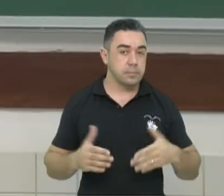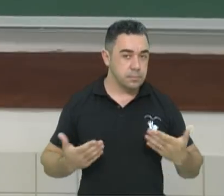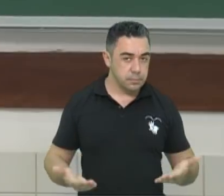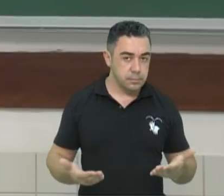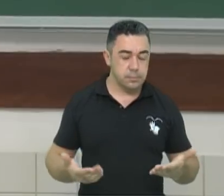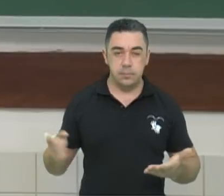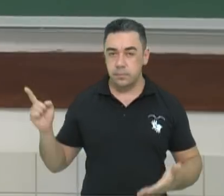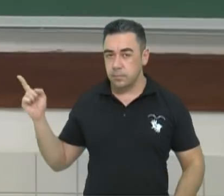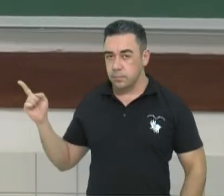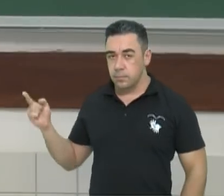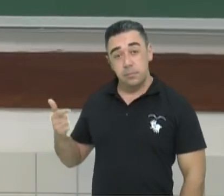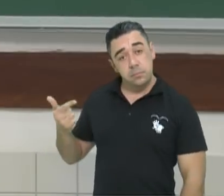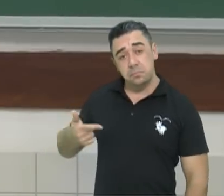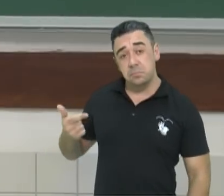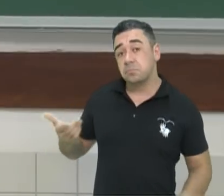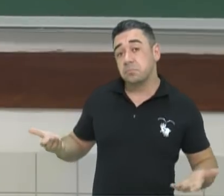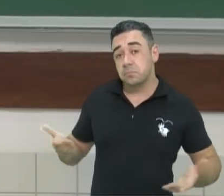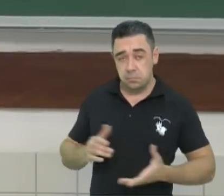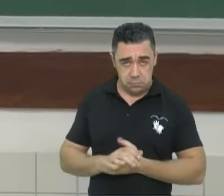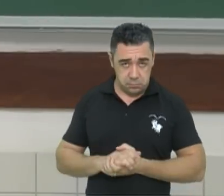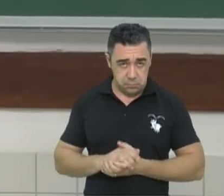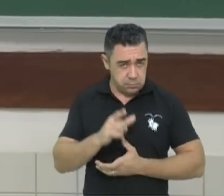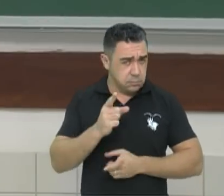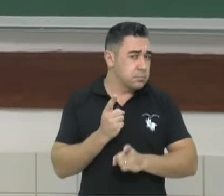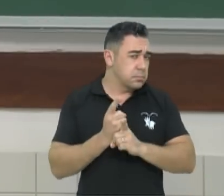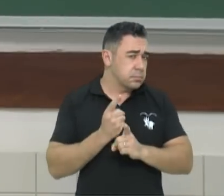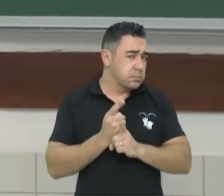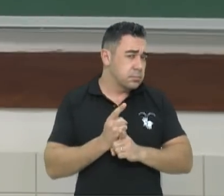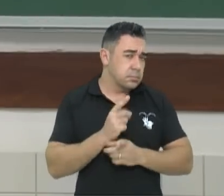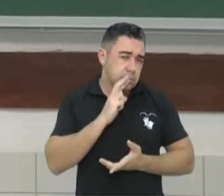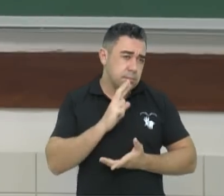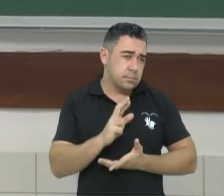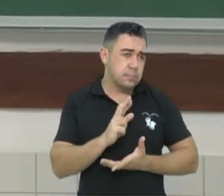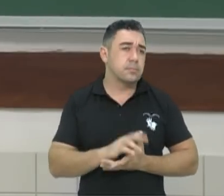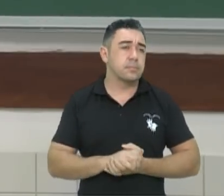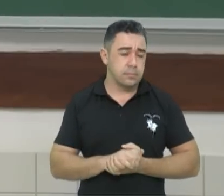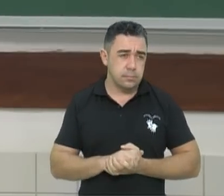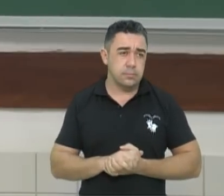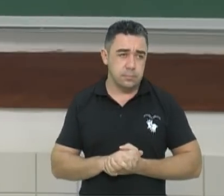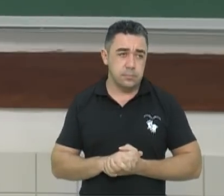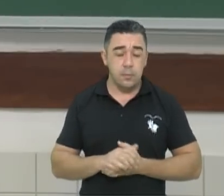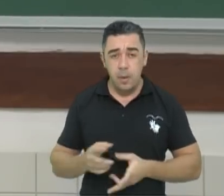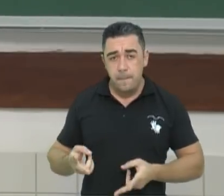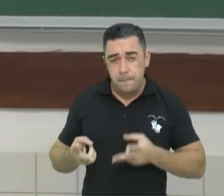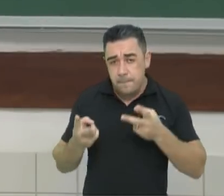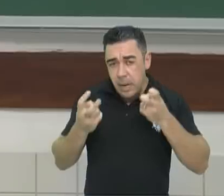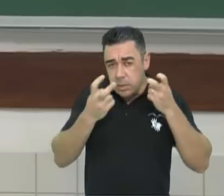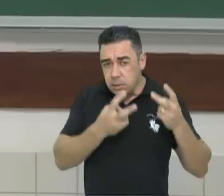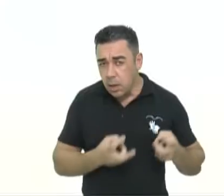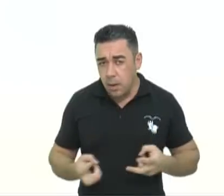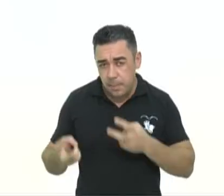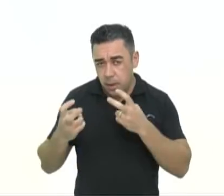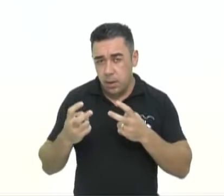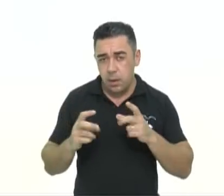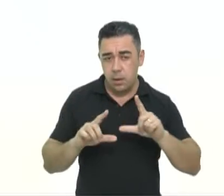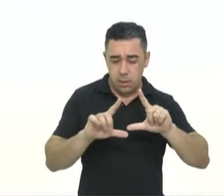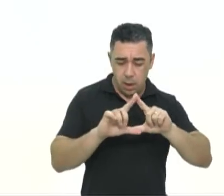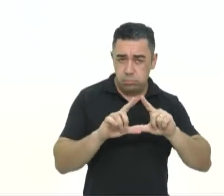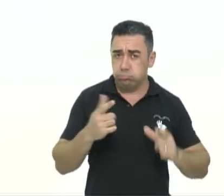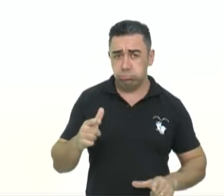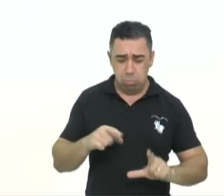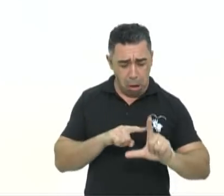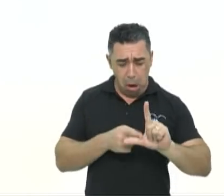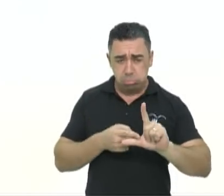Então, e nesse segundo caso, o que você achou de resposta? Então, o que eu tenho que observar aqui? Eu não tenho